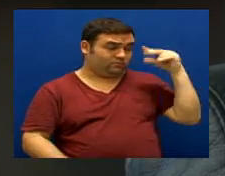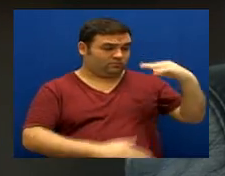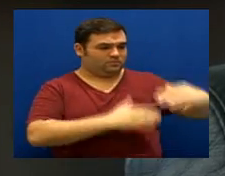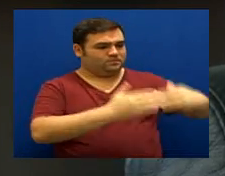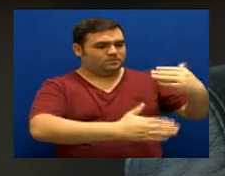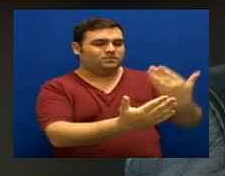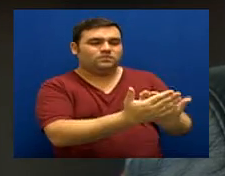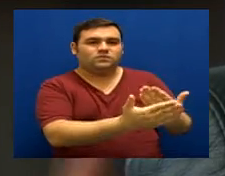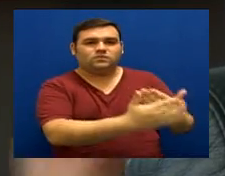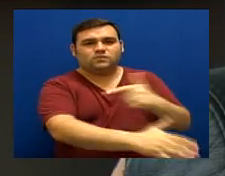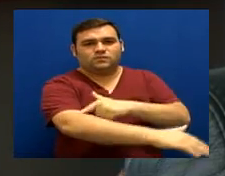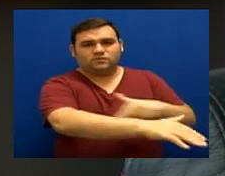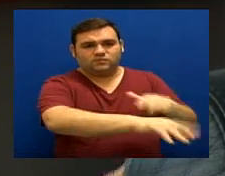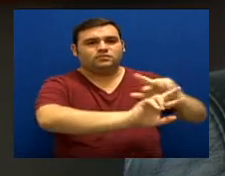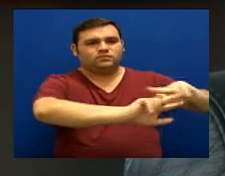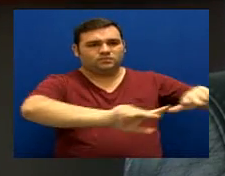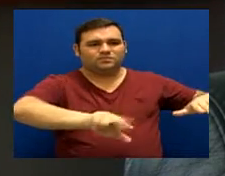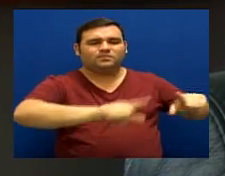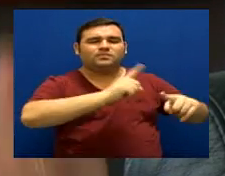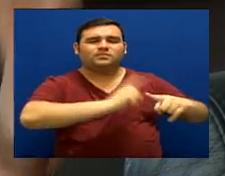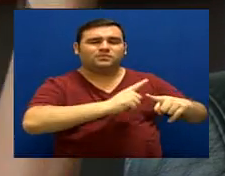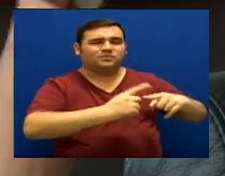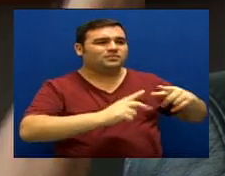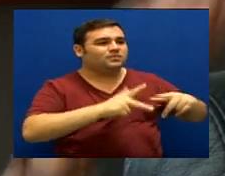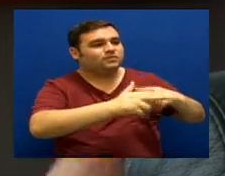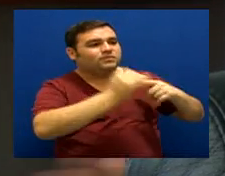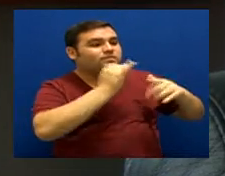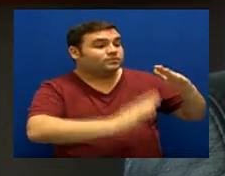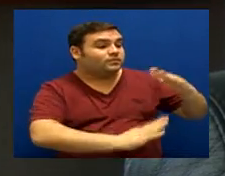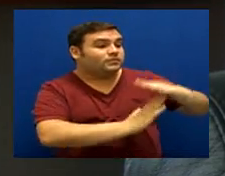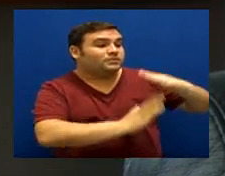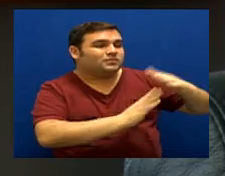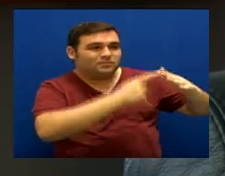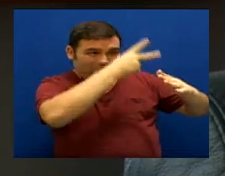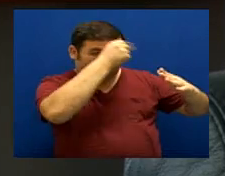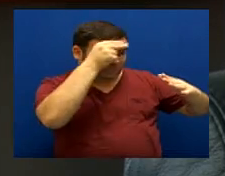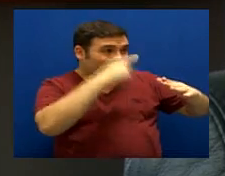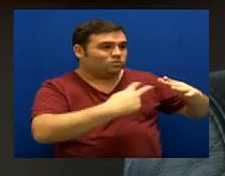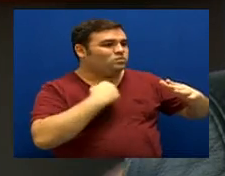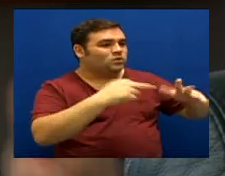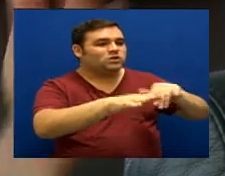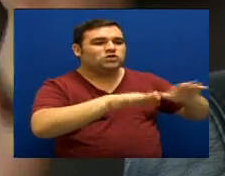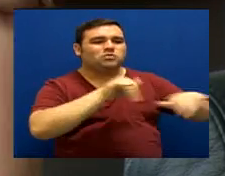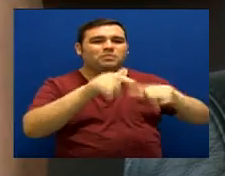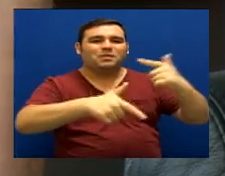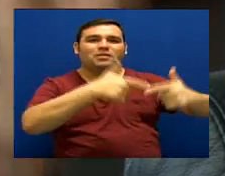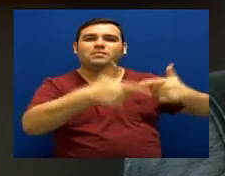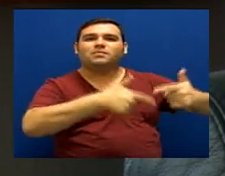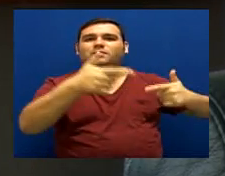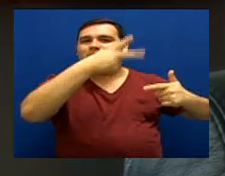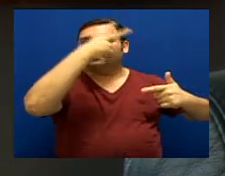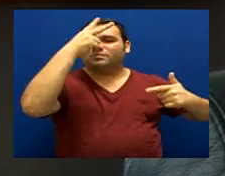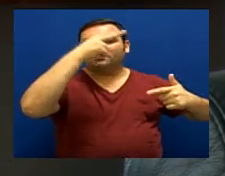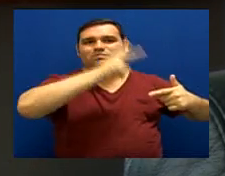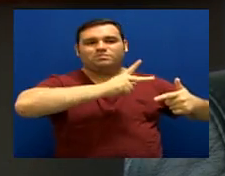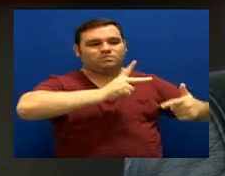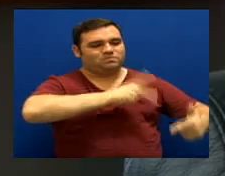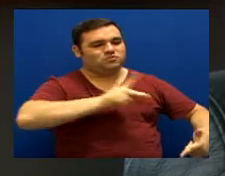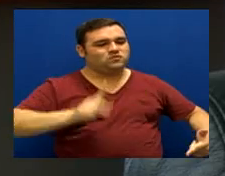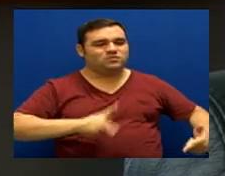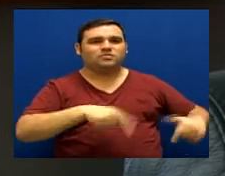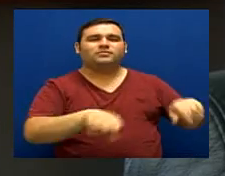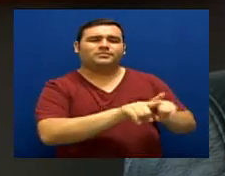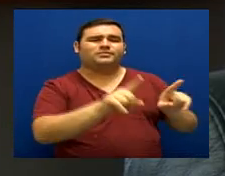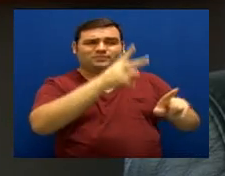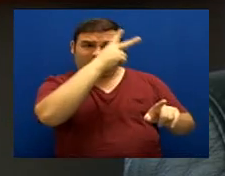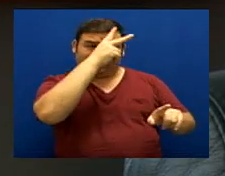setor educacional é de que quando chega no limite é uma prefeitura não pode mais contratar professores com cordas